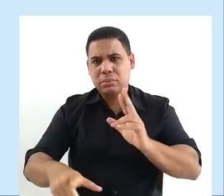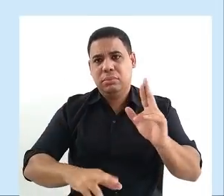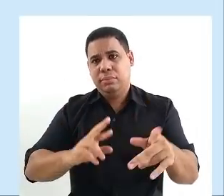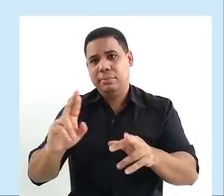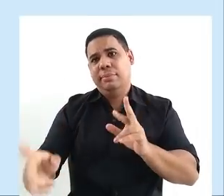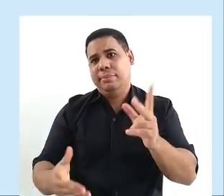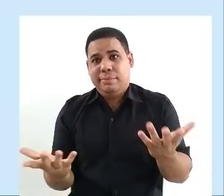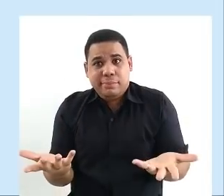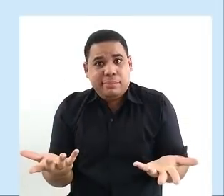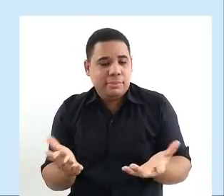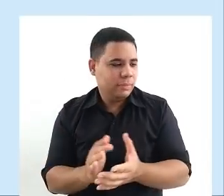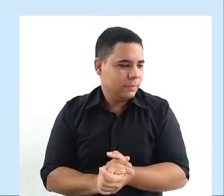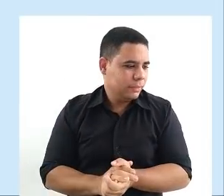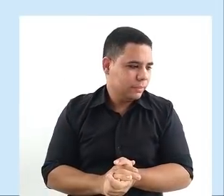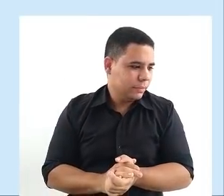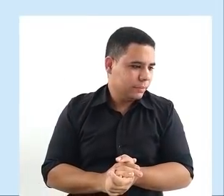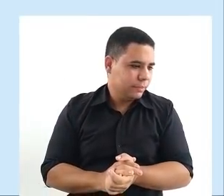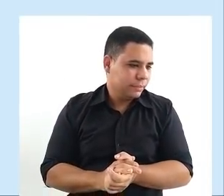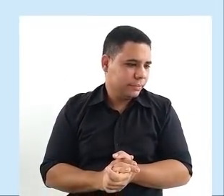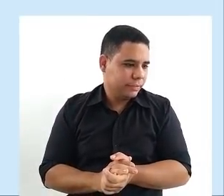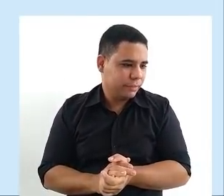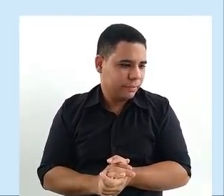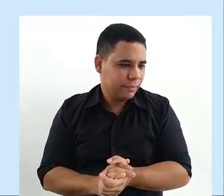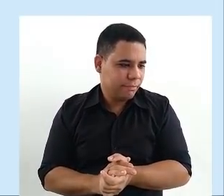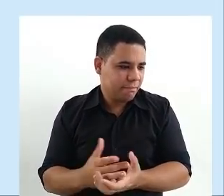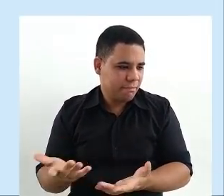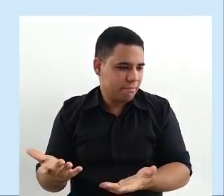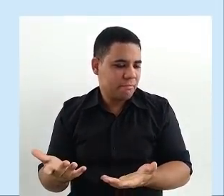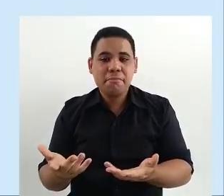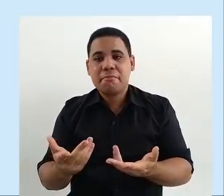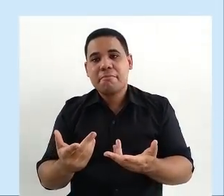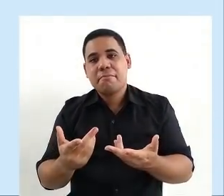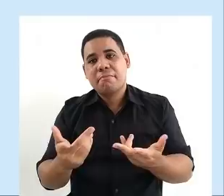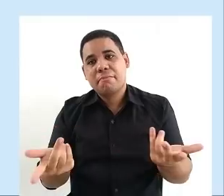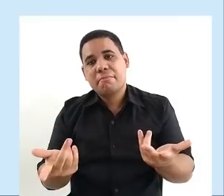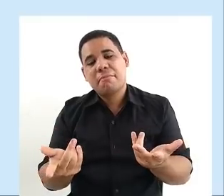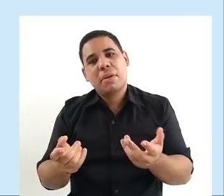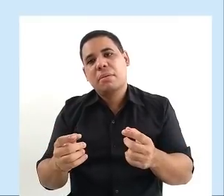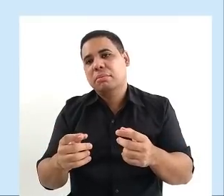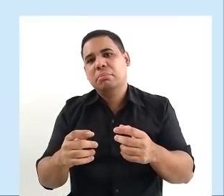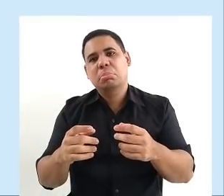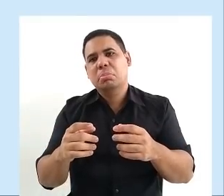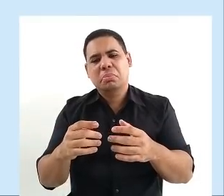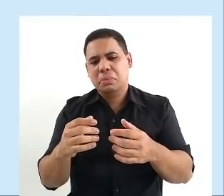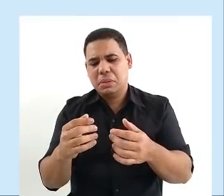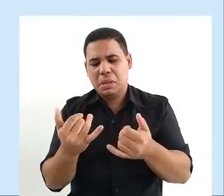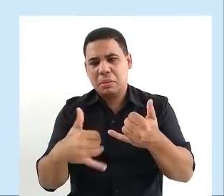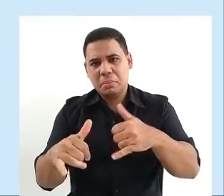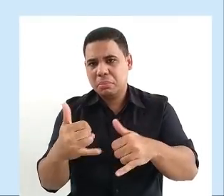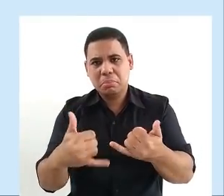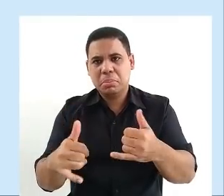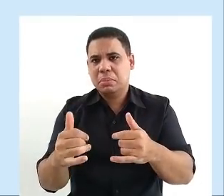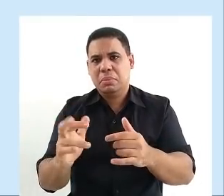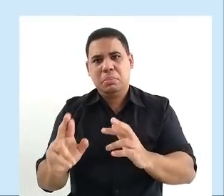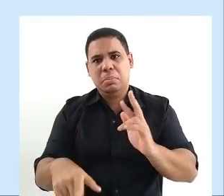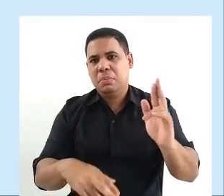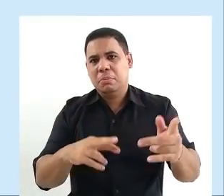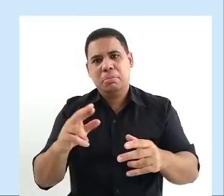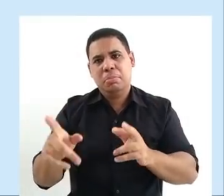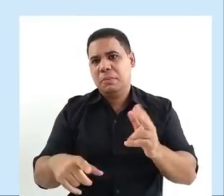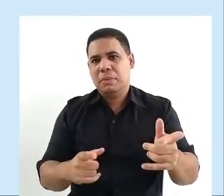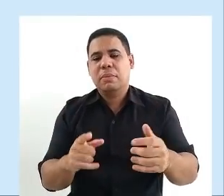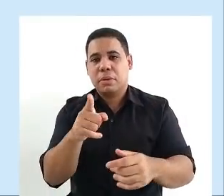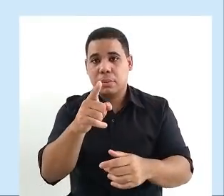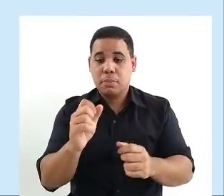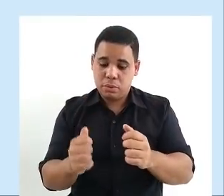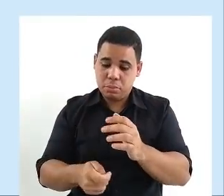vai produzir um resultado diferente. Pode vir várias caras de uma vez ou não. E o dado, por exemplo, a gente pode jogar